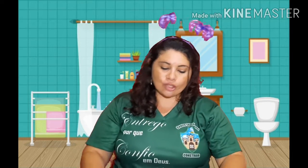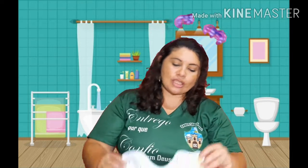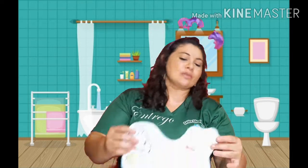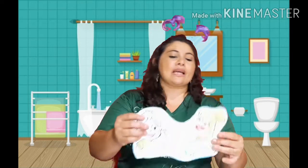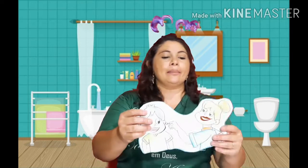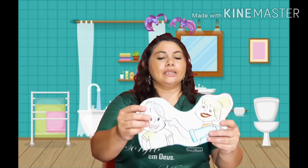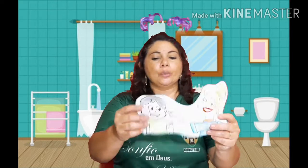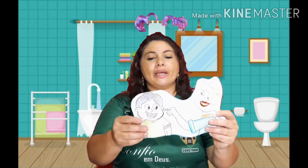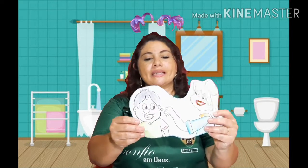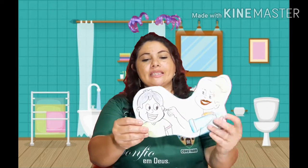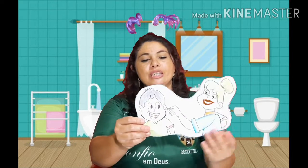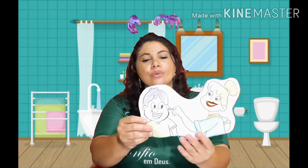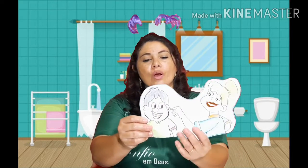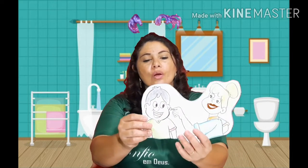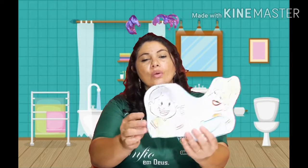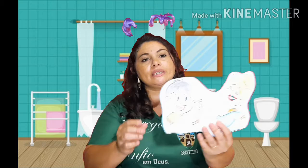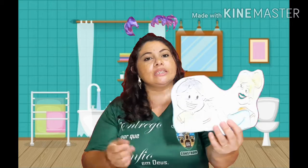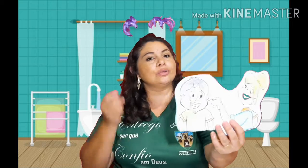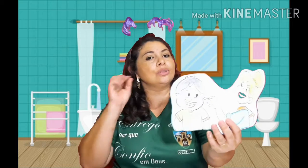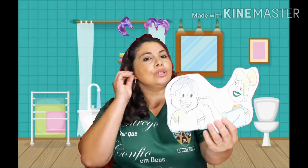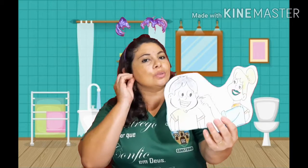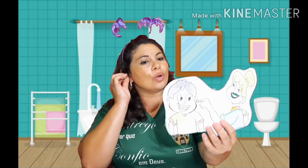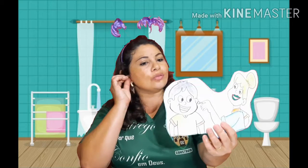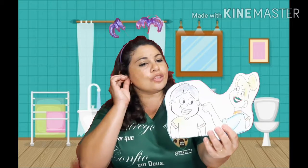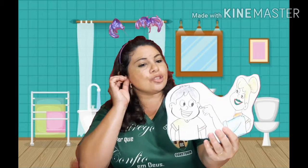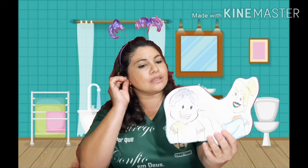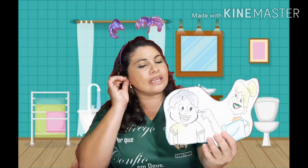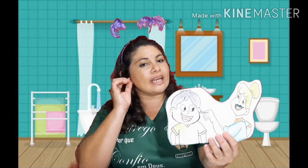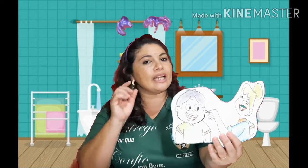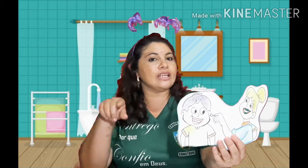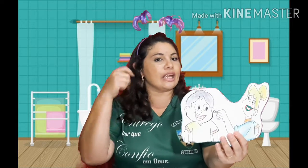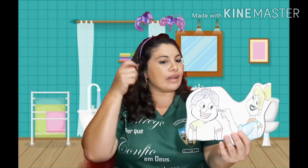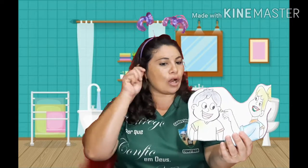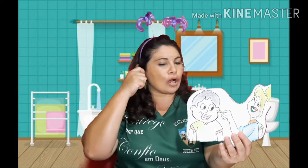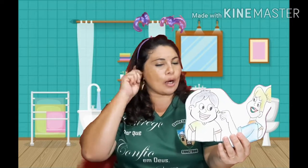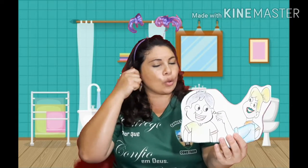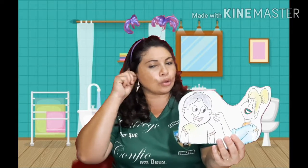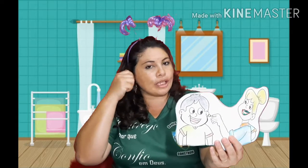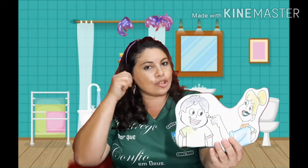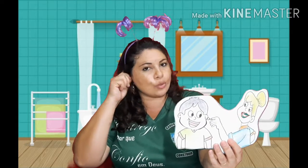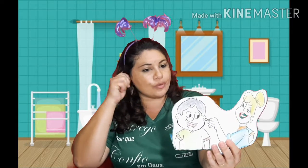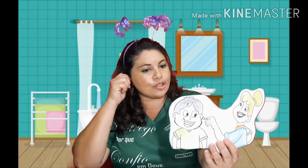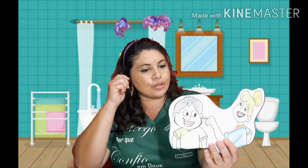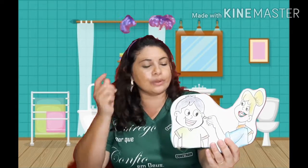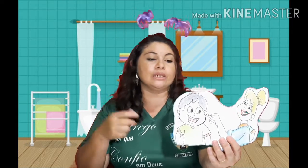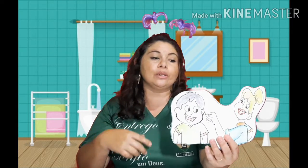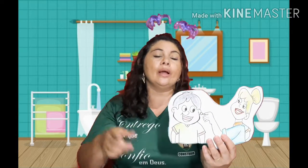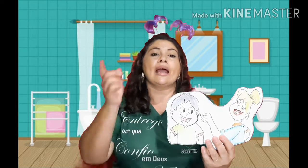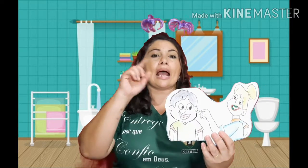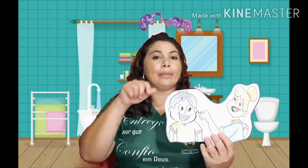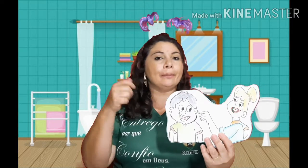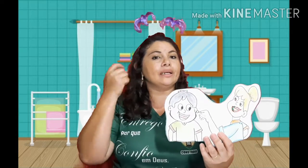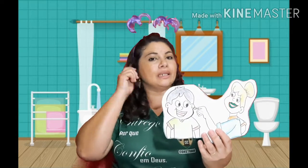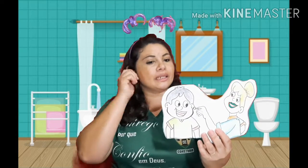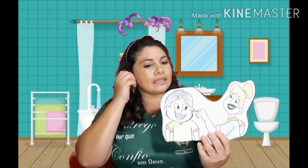Aqui nós temos a mãe do Pedrinho, ó, cuidando do ouvidinho dele. Ninguém vai colocar o contonete no ouvidinho, não.